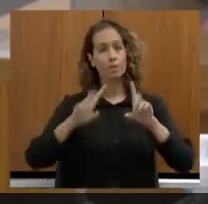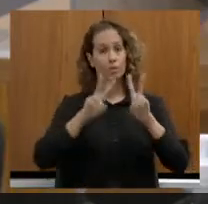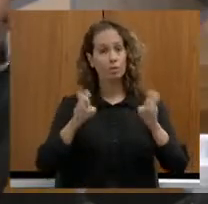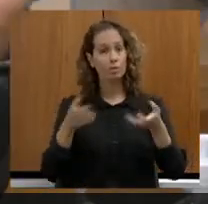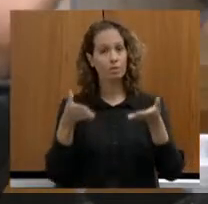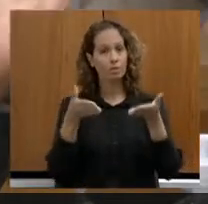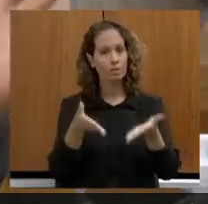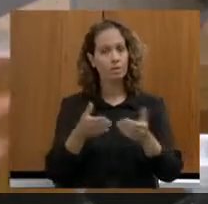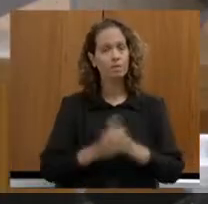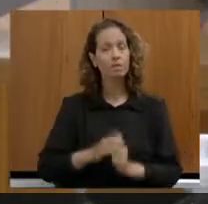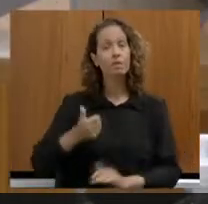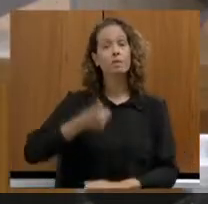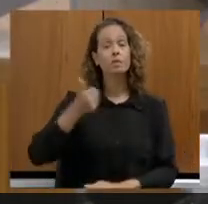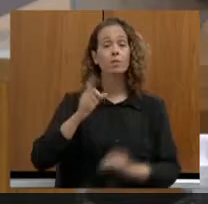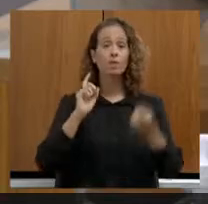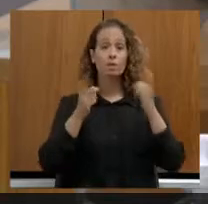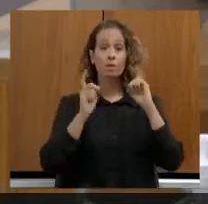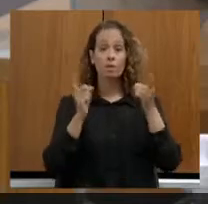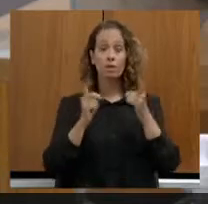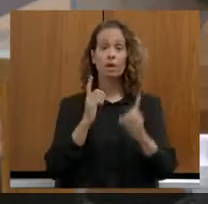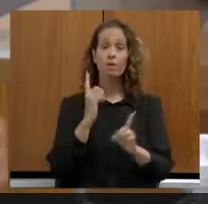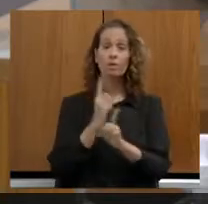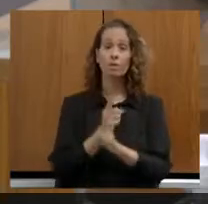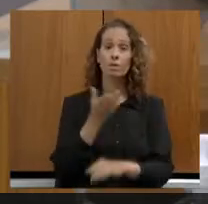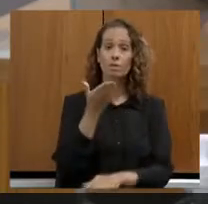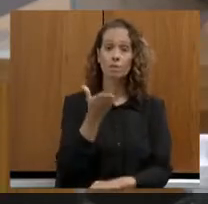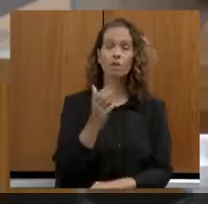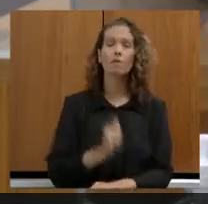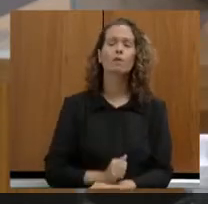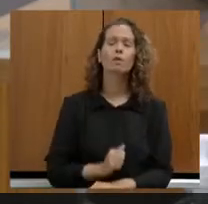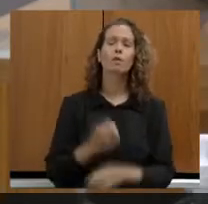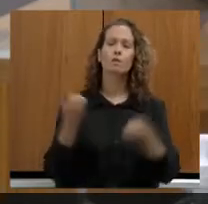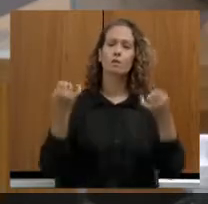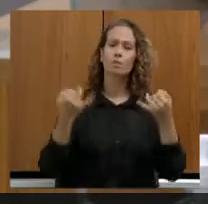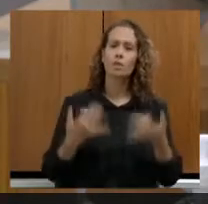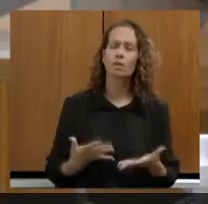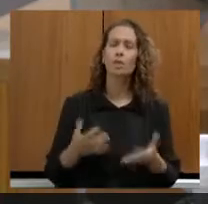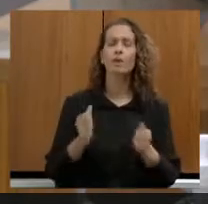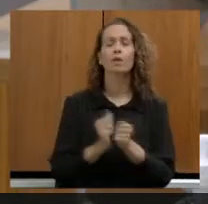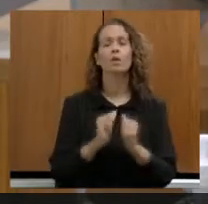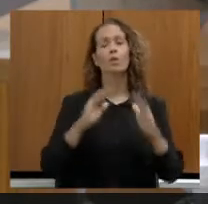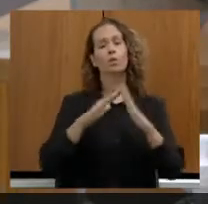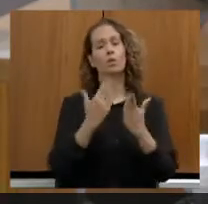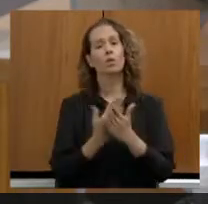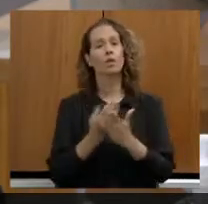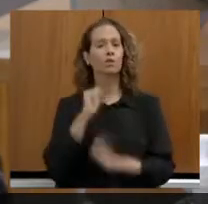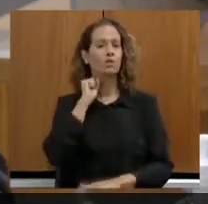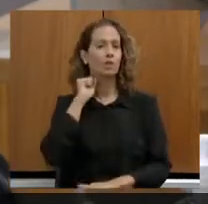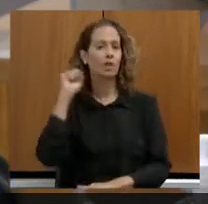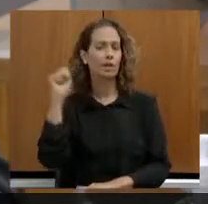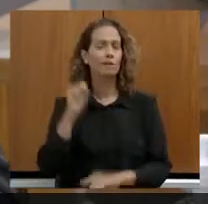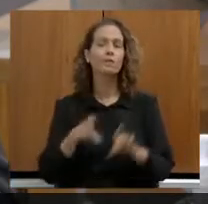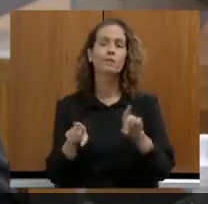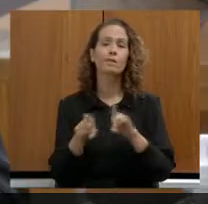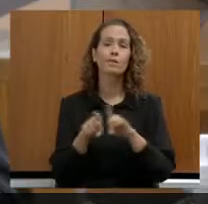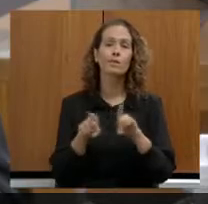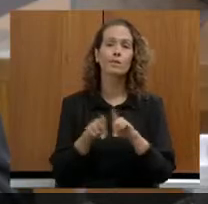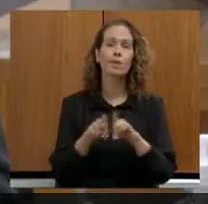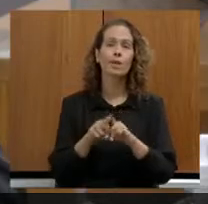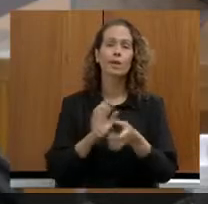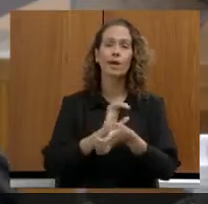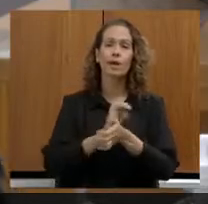na primeira reunião que estive com a senhora eu falei sobre o Colégio Tiradentes no Araxá e sobre o colégio é